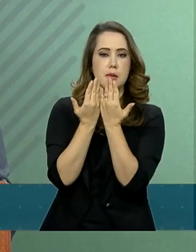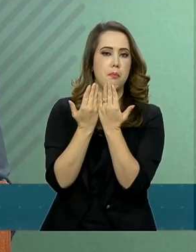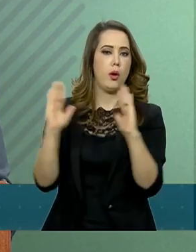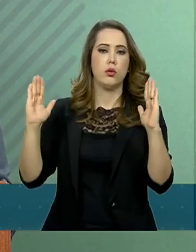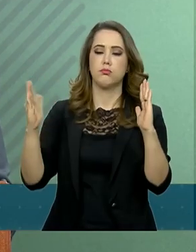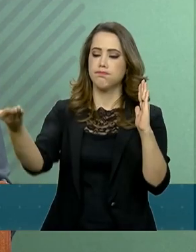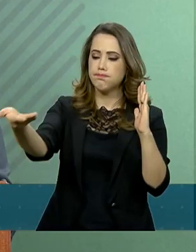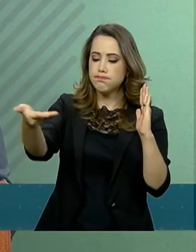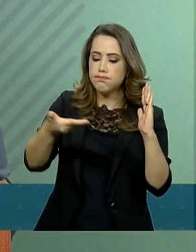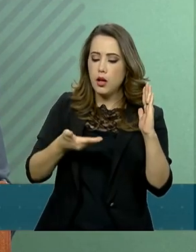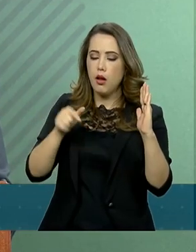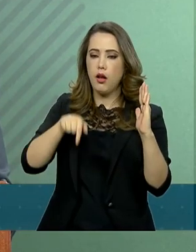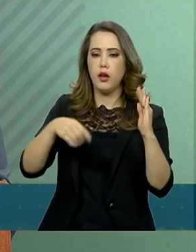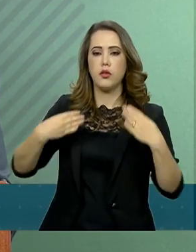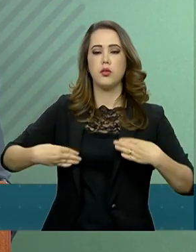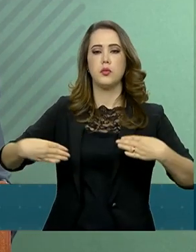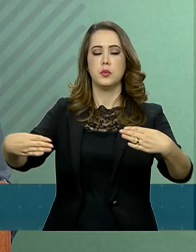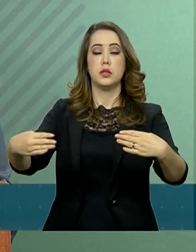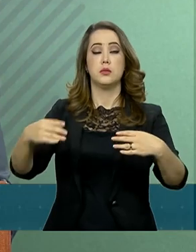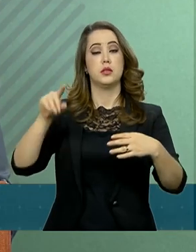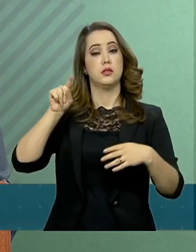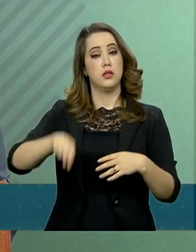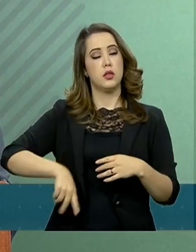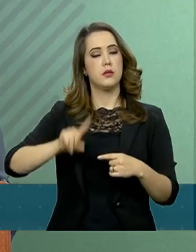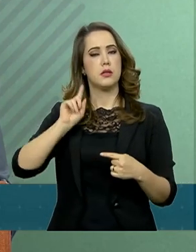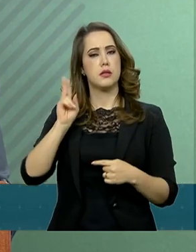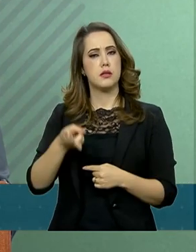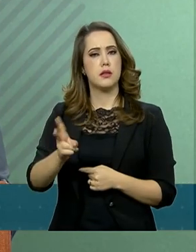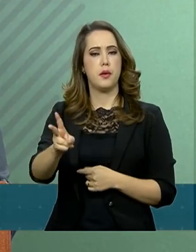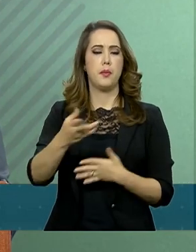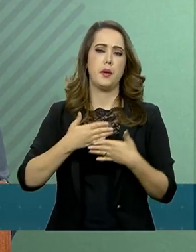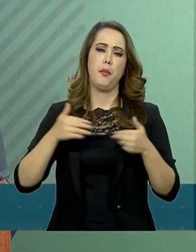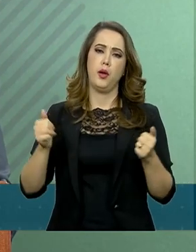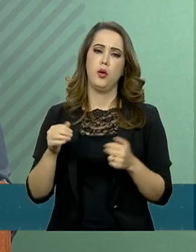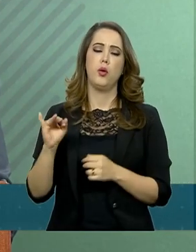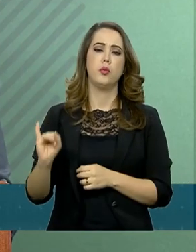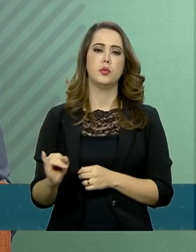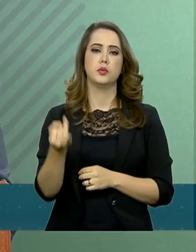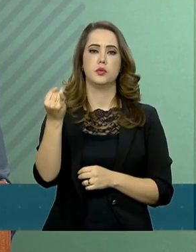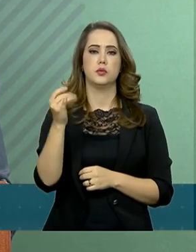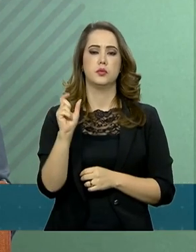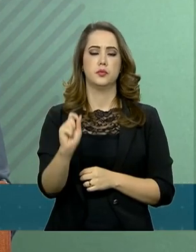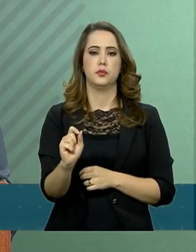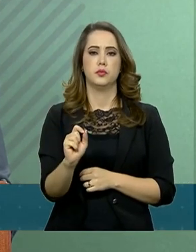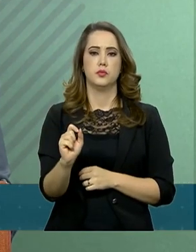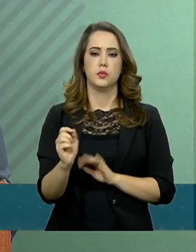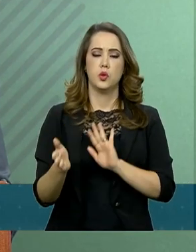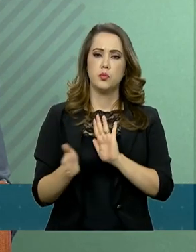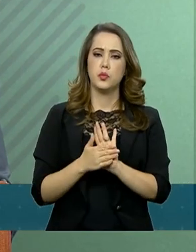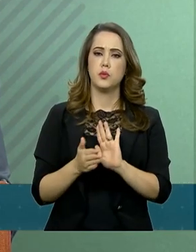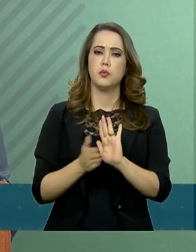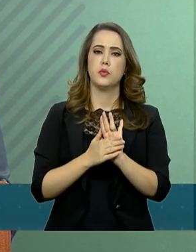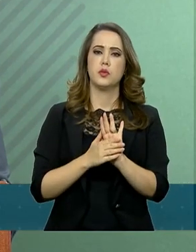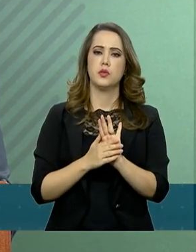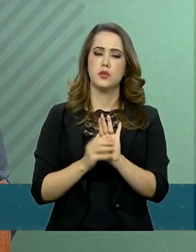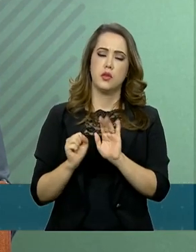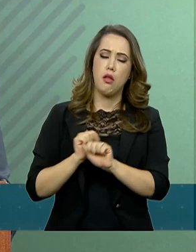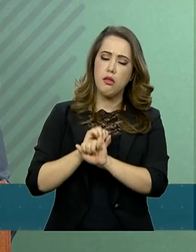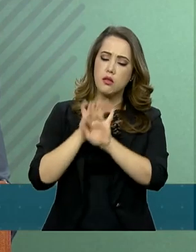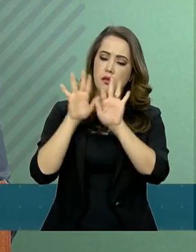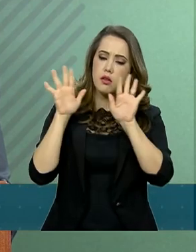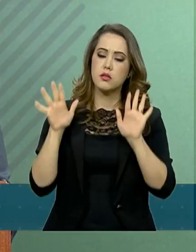no ministério e esta tem sido a melhor forma de proporcionar transparência